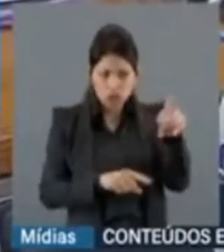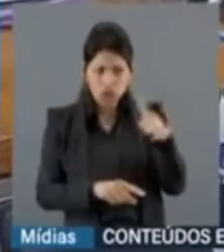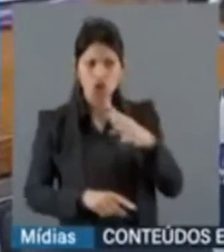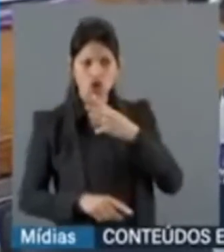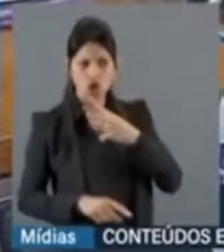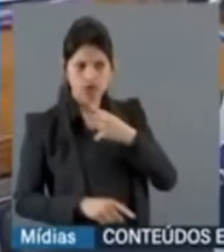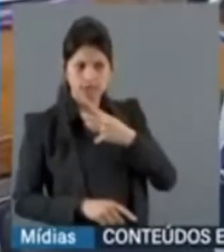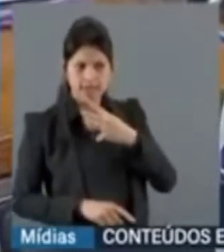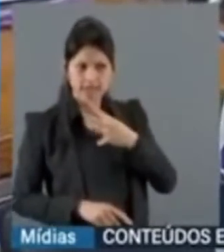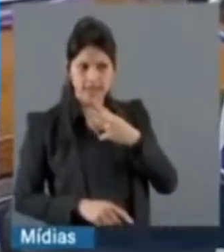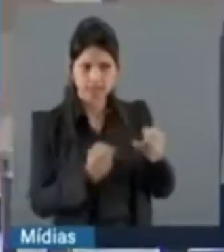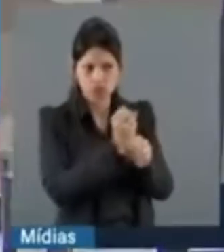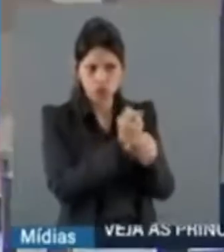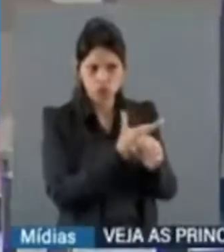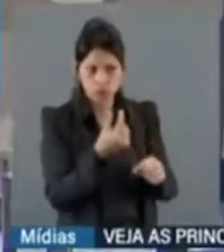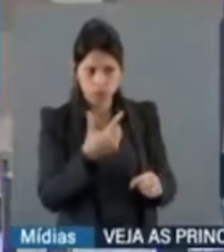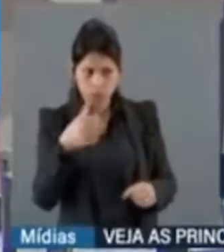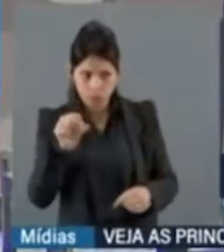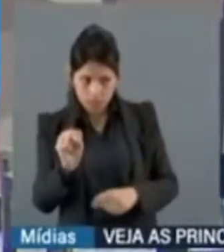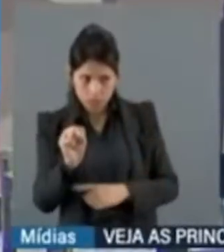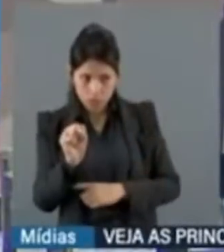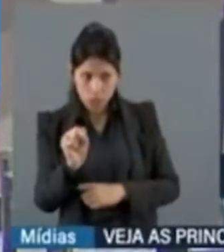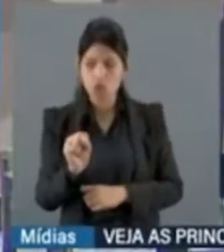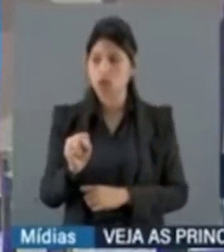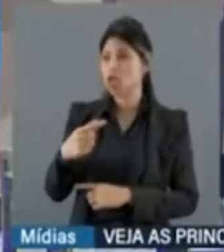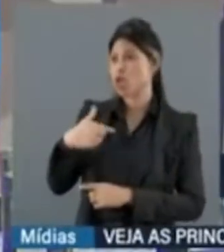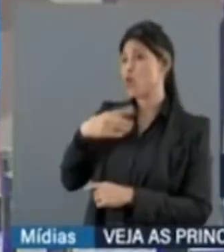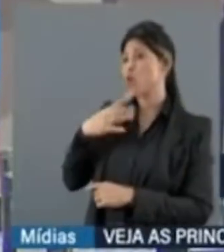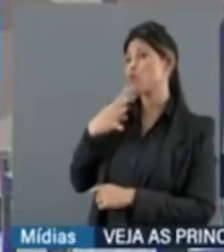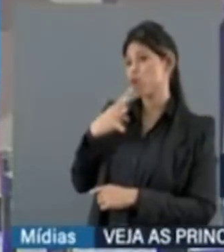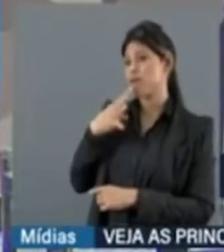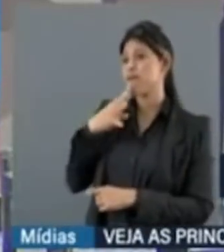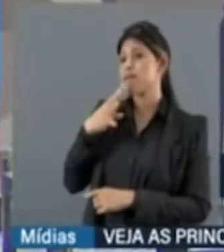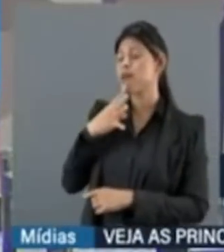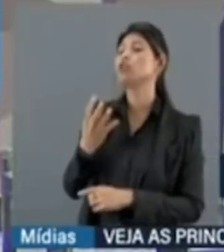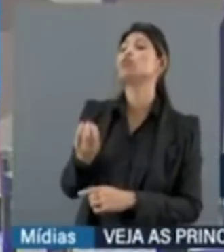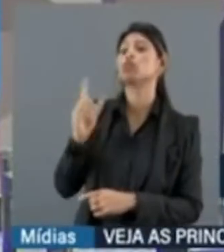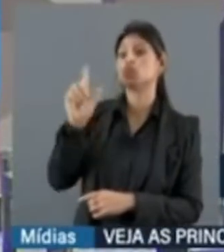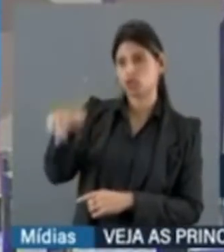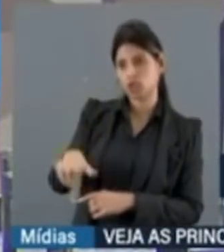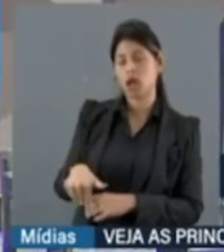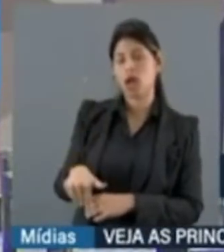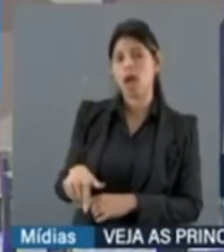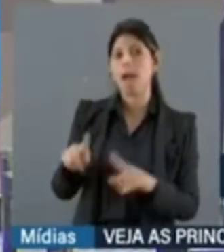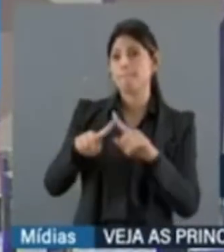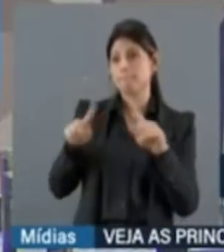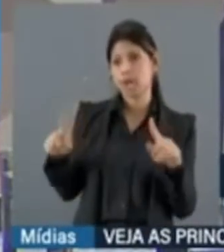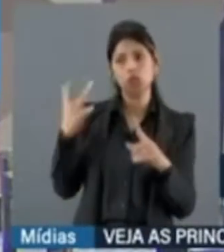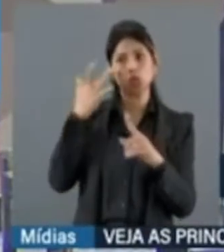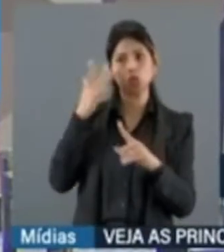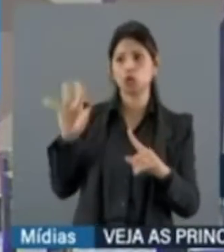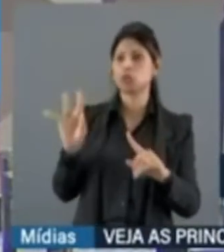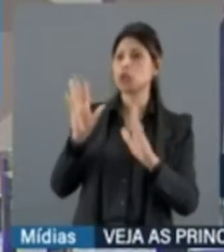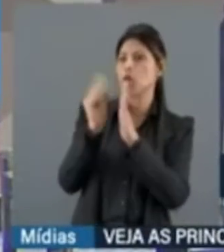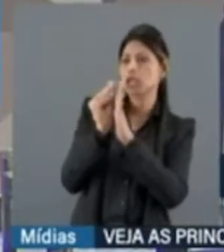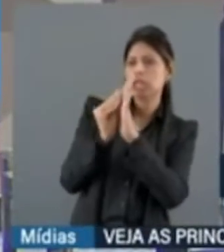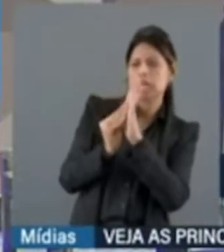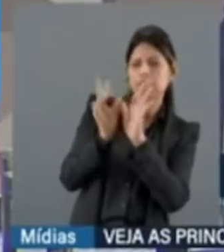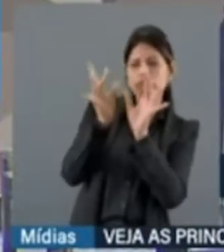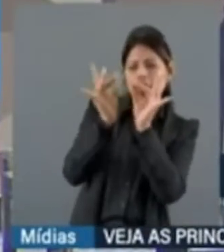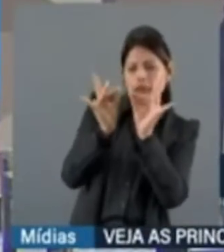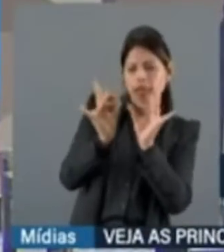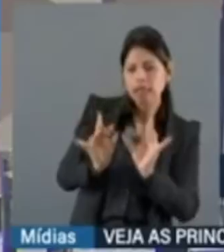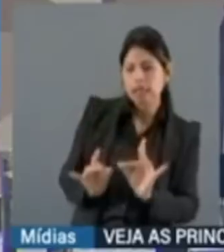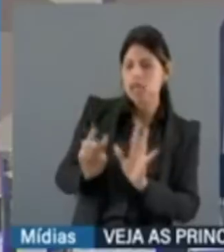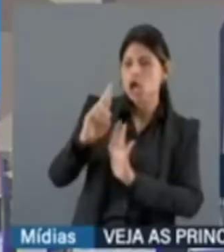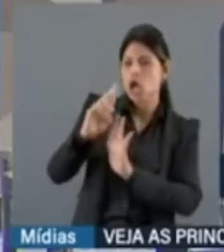de 2018. Eu tenho conhecimento que ela existe, não sei do conteúdo dela. Possivelmente é um relatório de avaliação